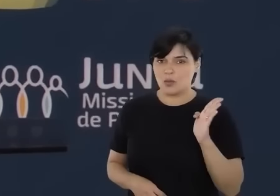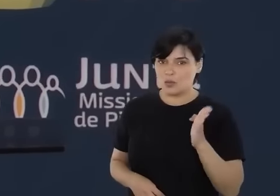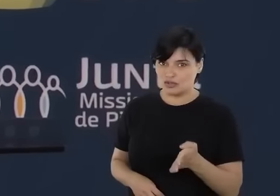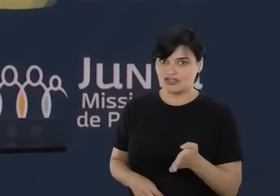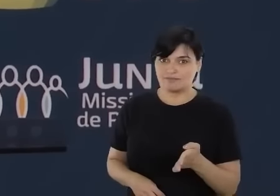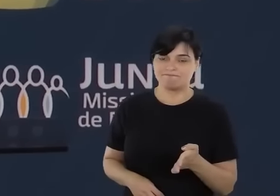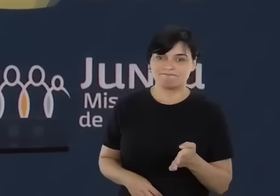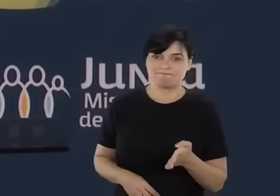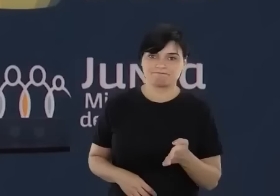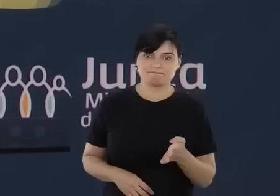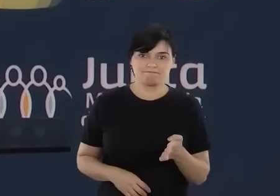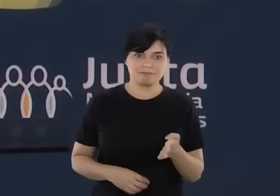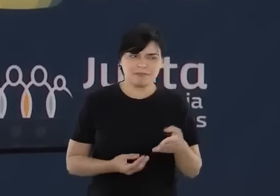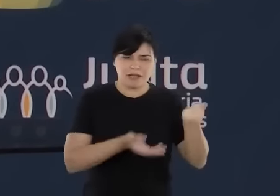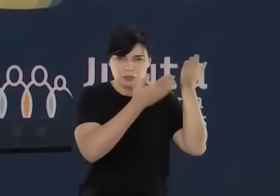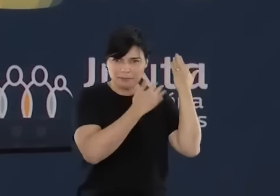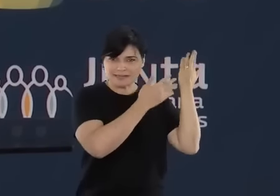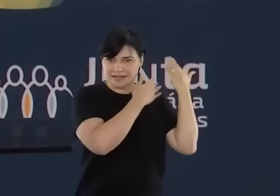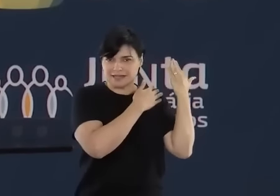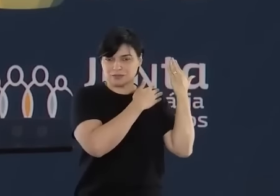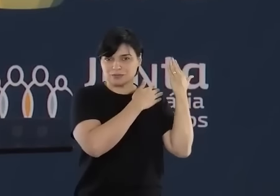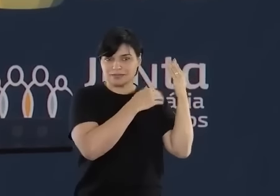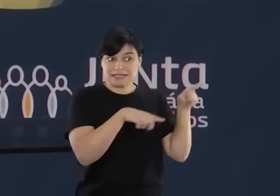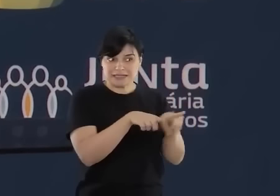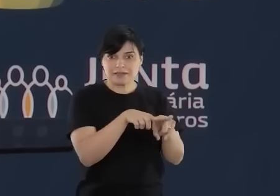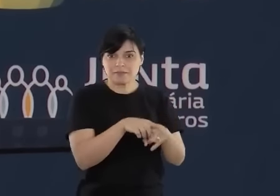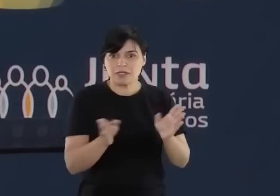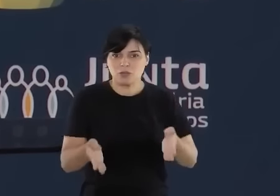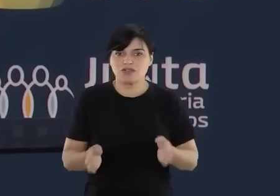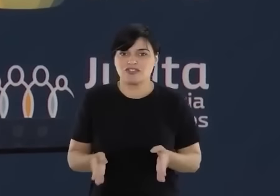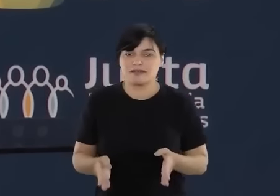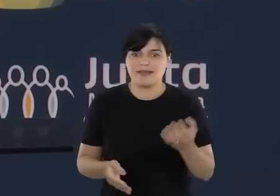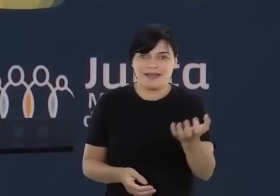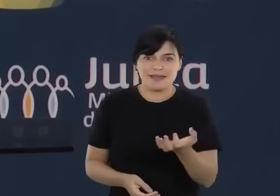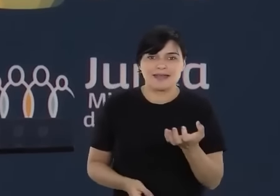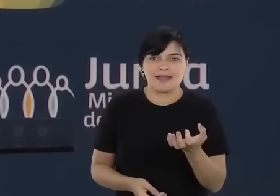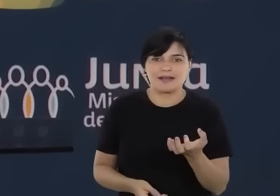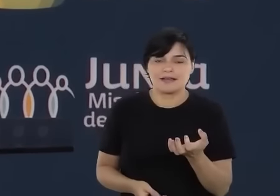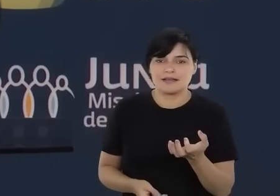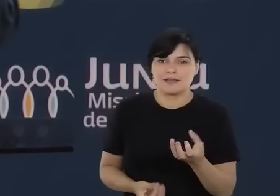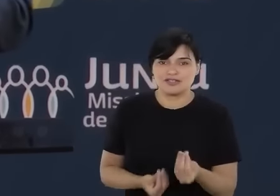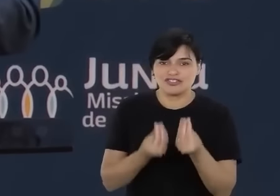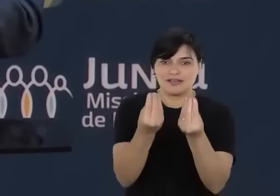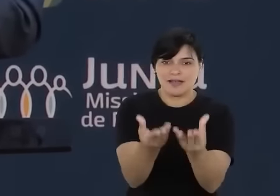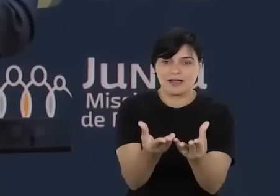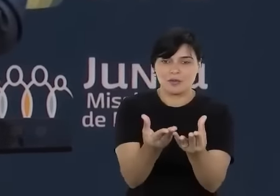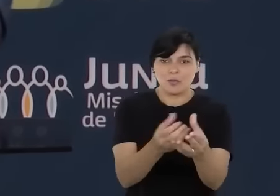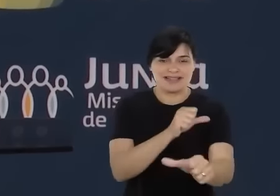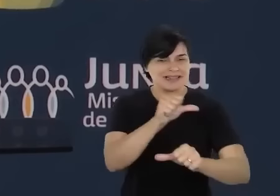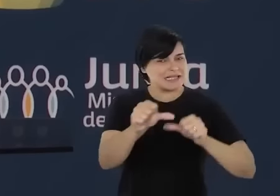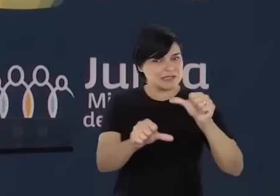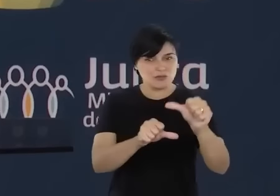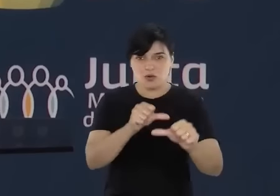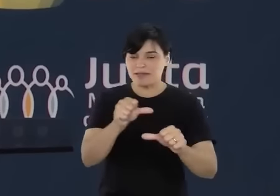manhã a oportunidade de uma mudança de vida Veja por favor versos 30 e 31